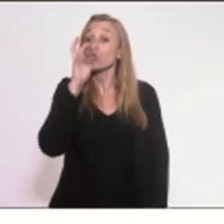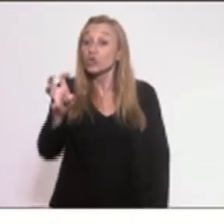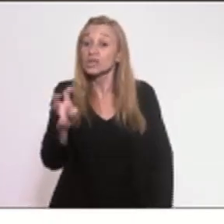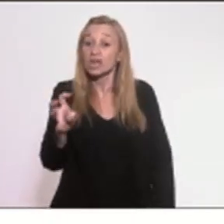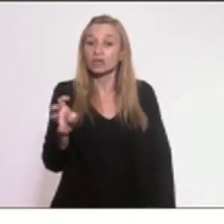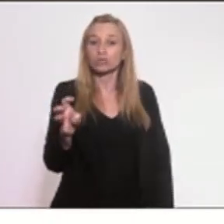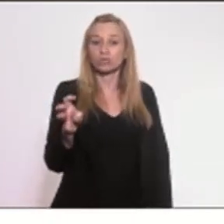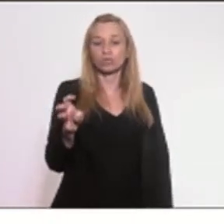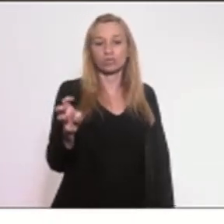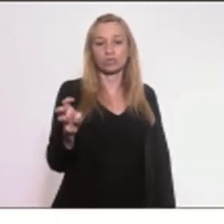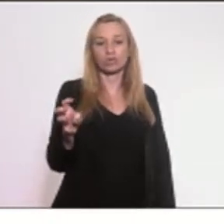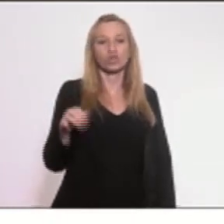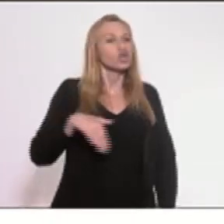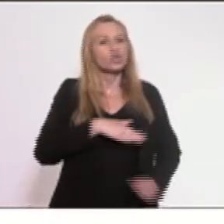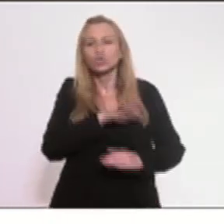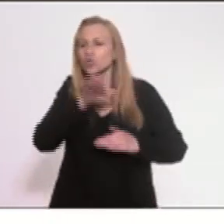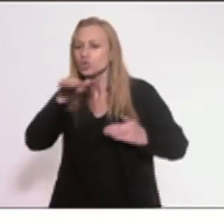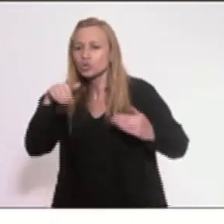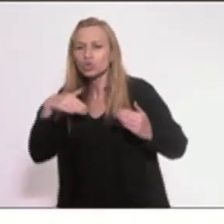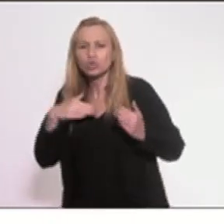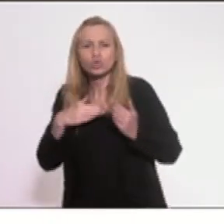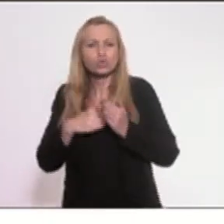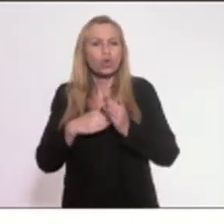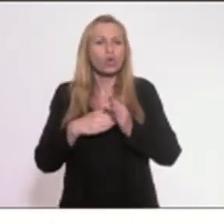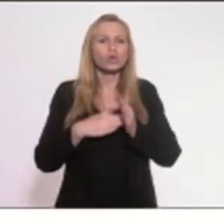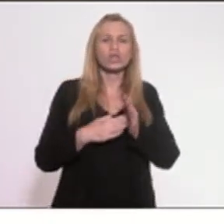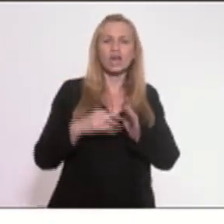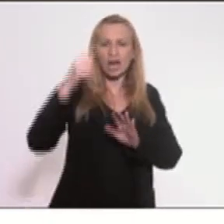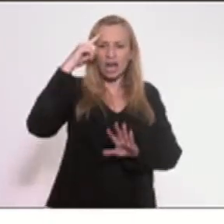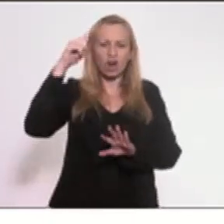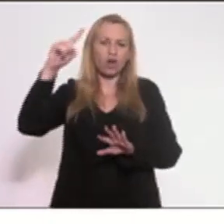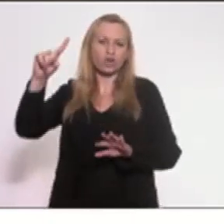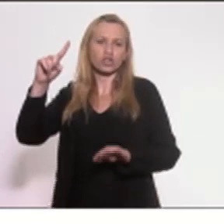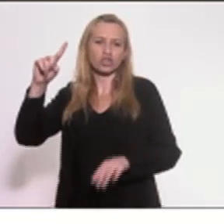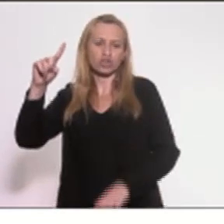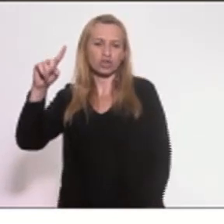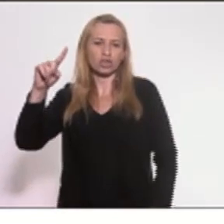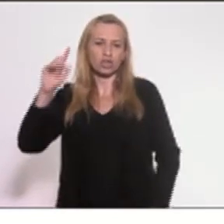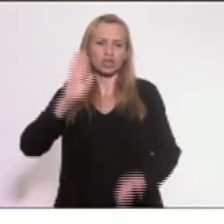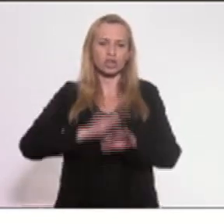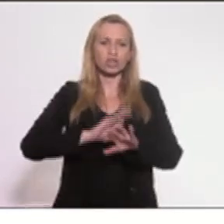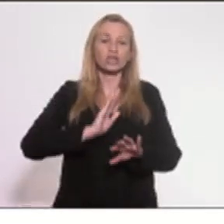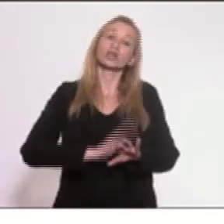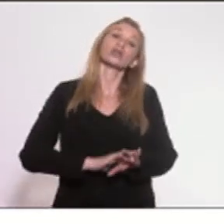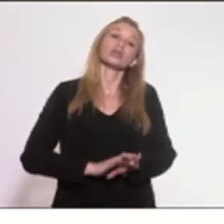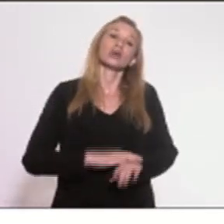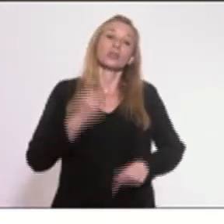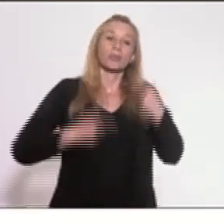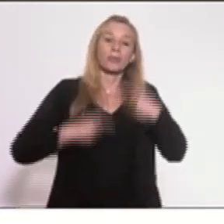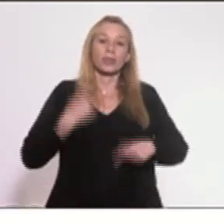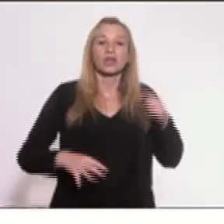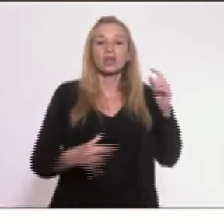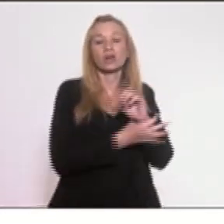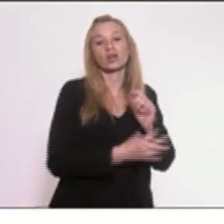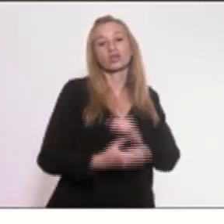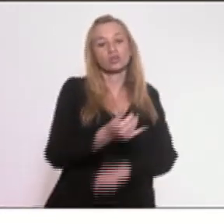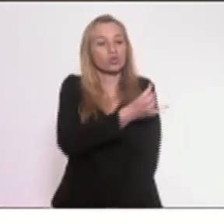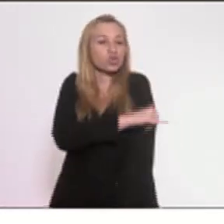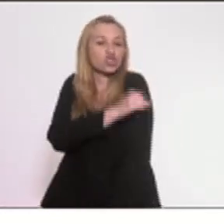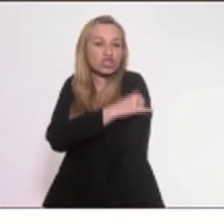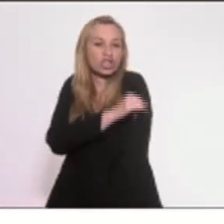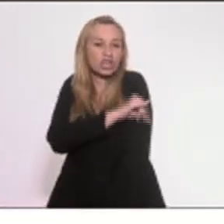denunciando toda a lógica colocada nessa política de segurança pública no Rio de Janeiro,